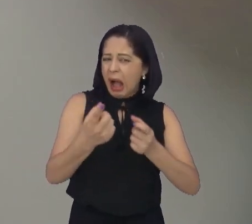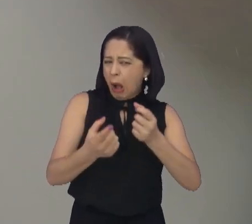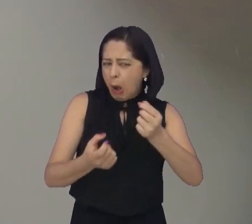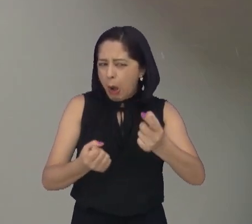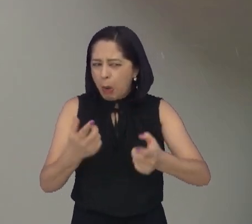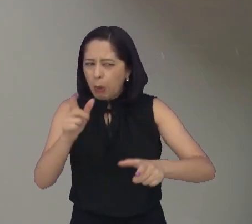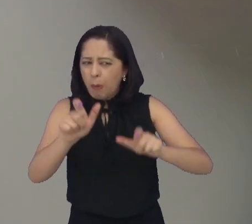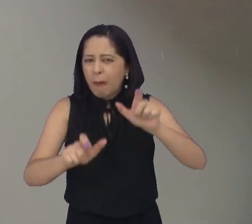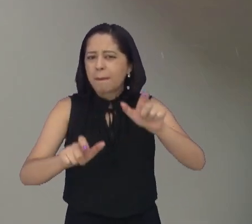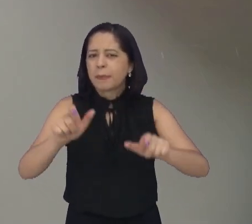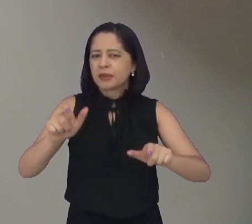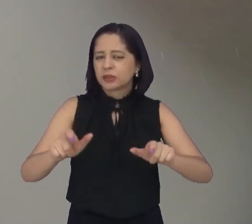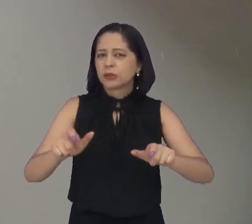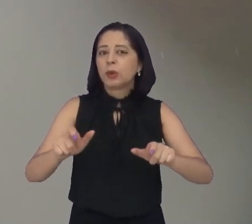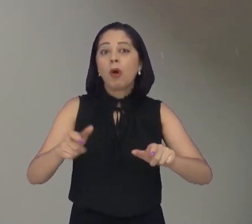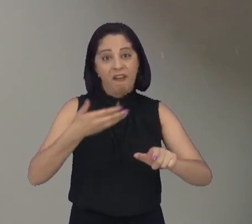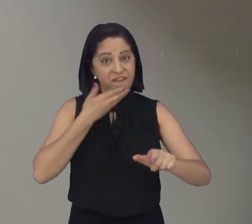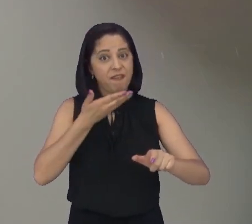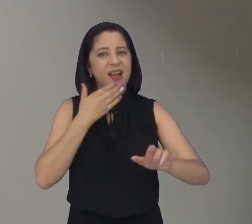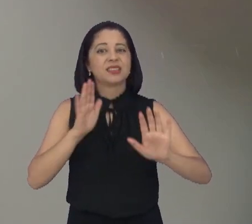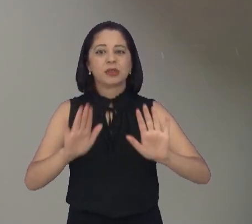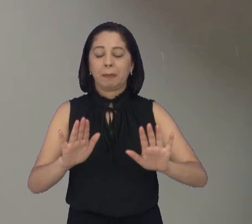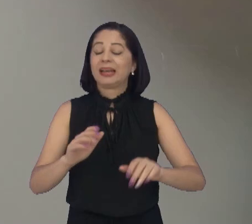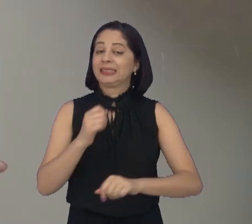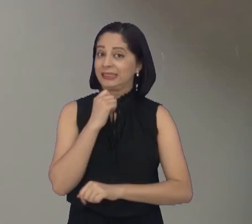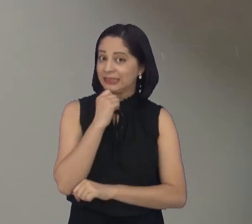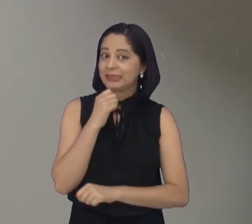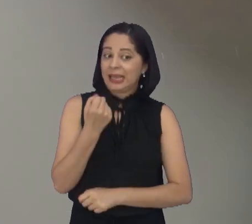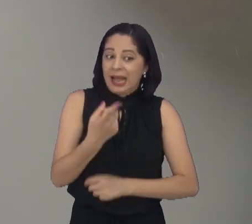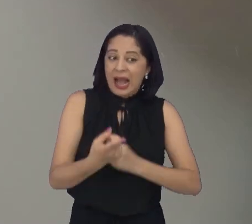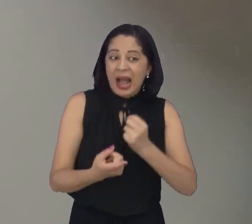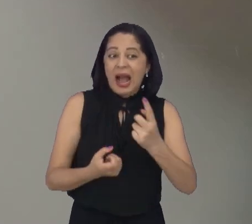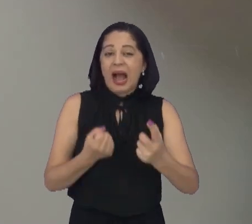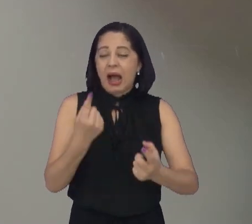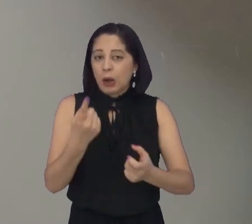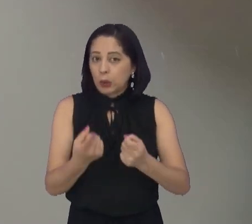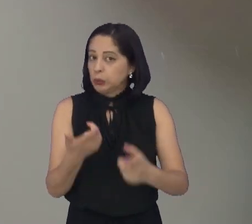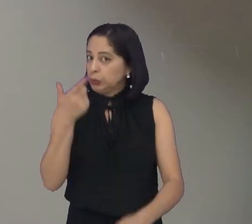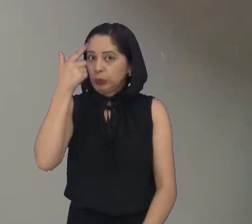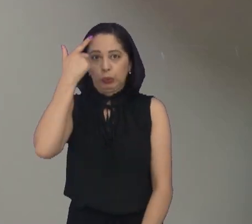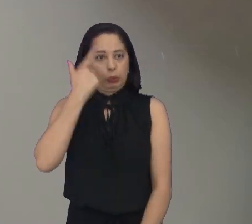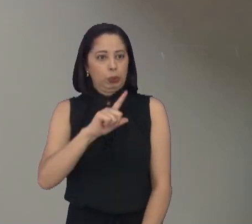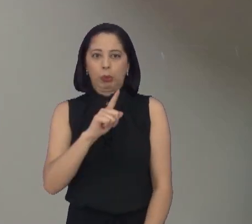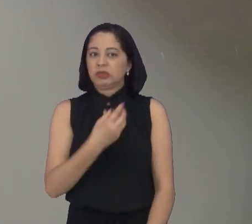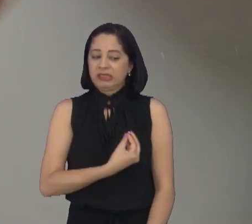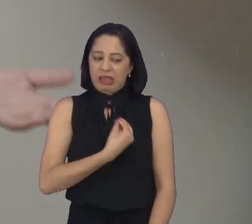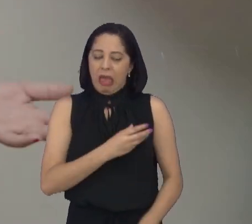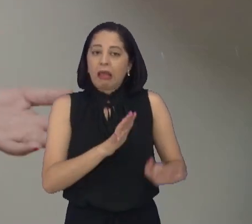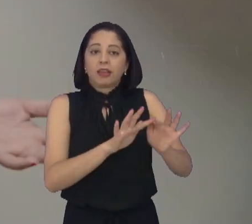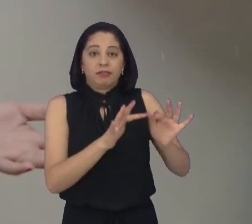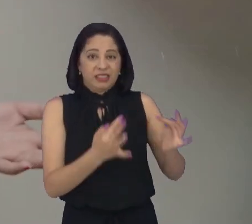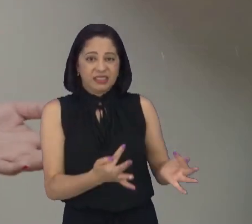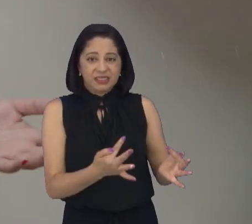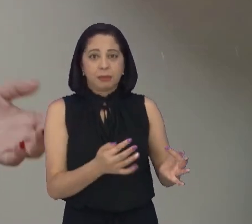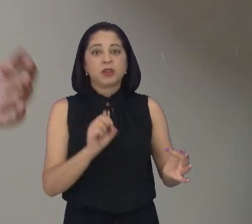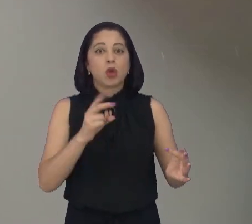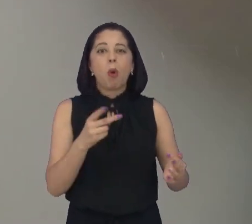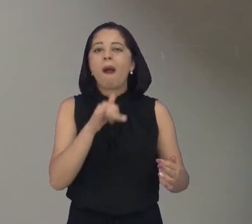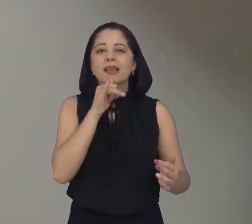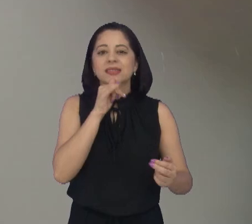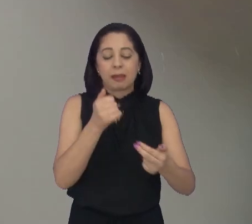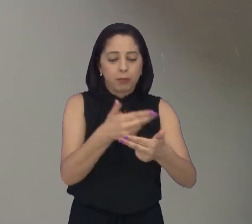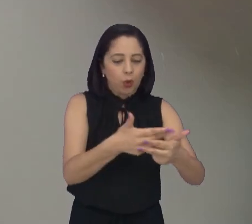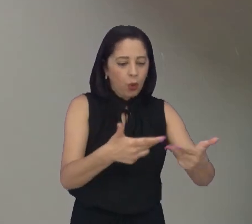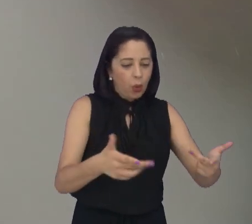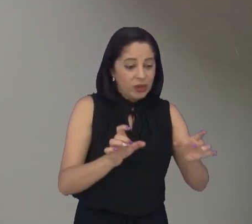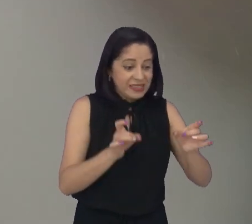de vida parece até fácil, mas tem gente que encontra bastante dificuldade para desapegar de objetos. E